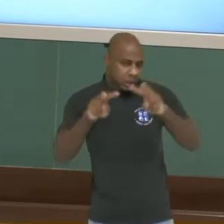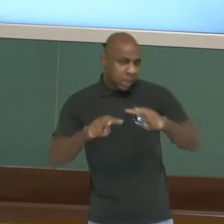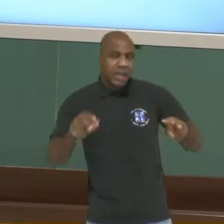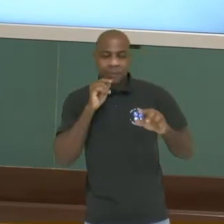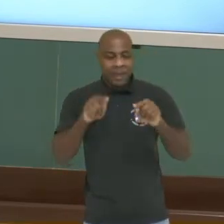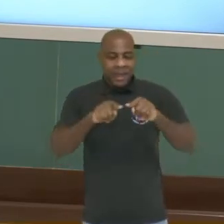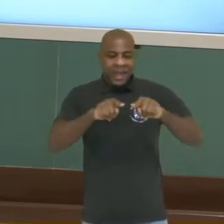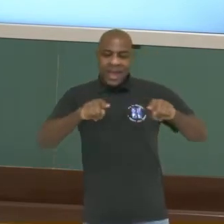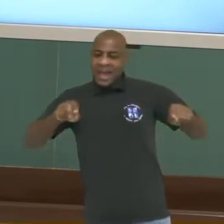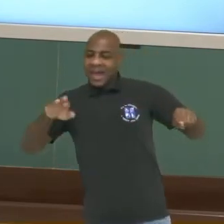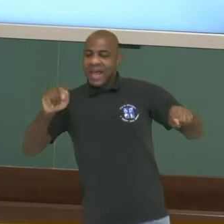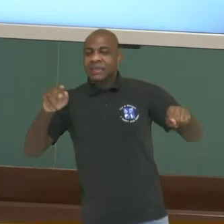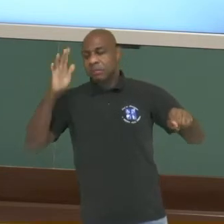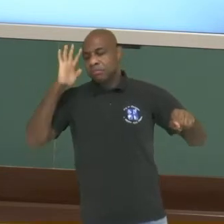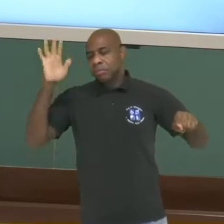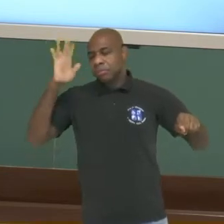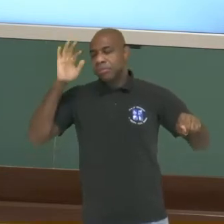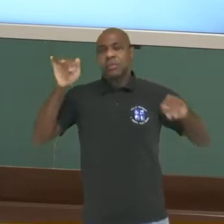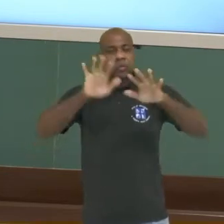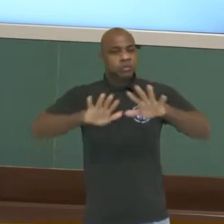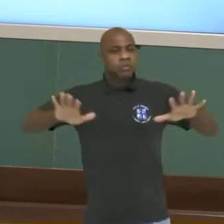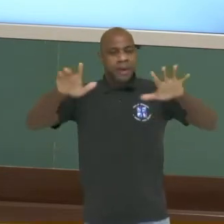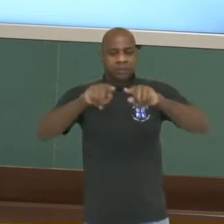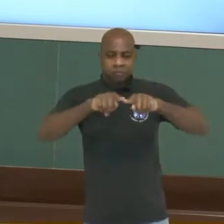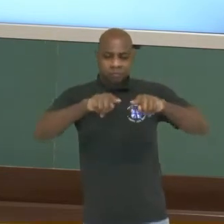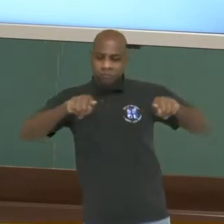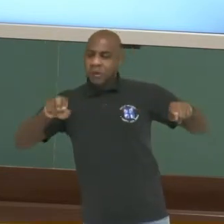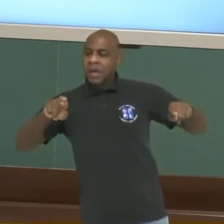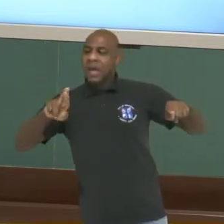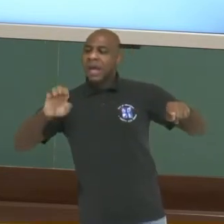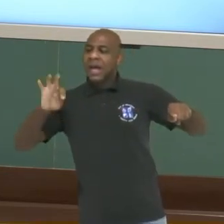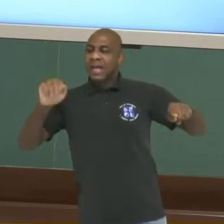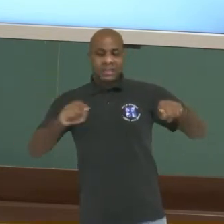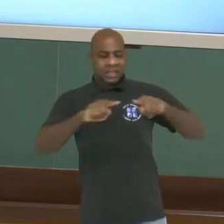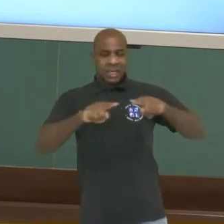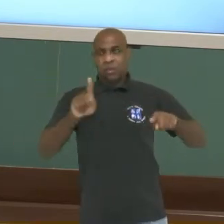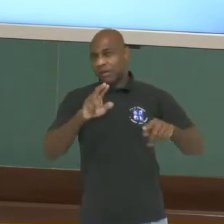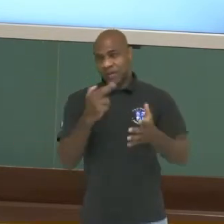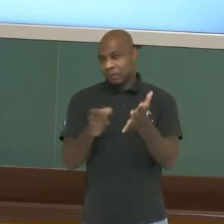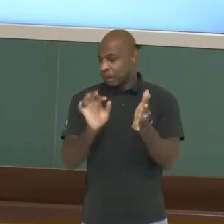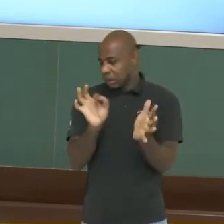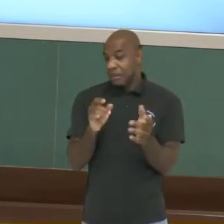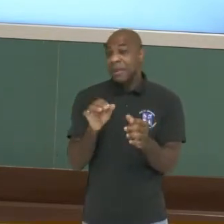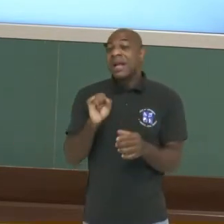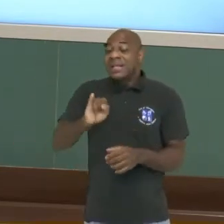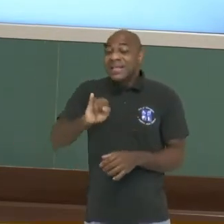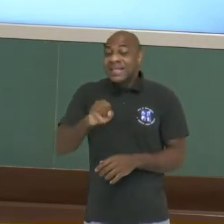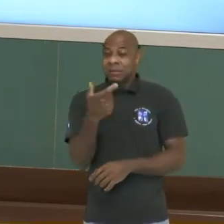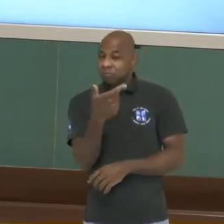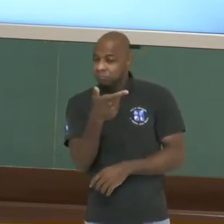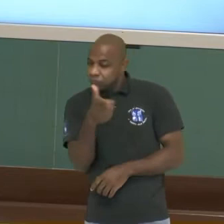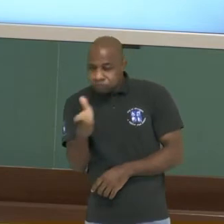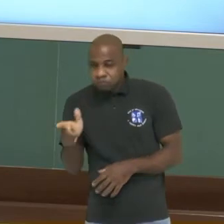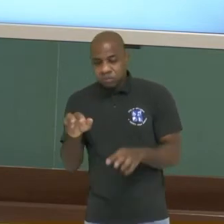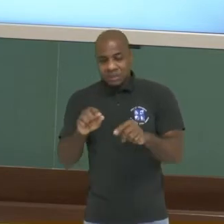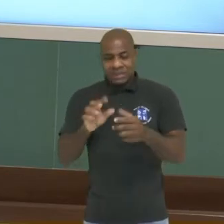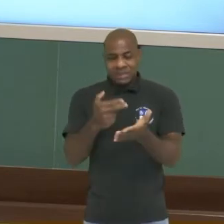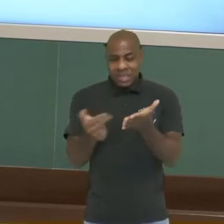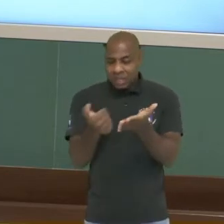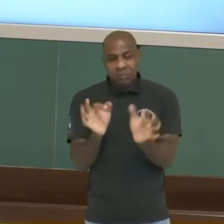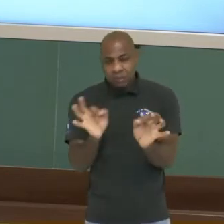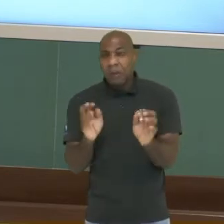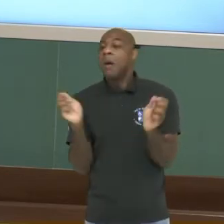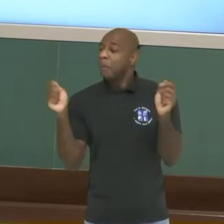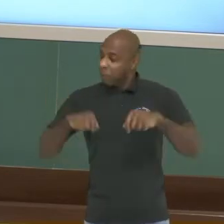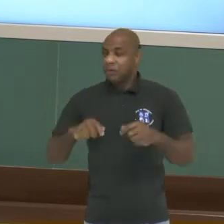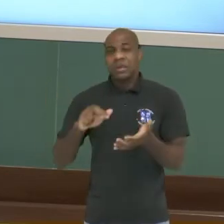reta, vocês conseguem imaginar ela no espaço, fazendo o desenho. Mas sem fazer o desenho, a gente também pode representar